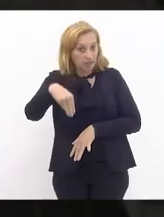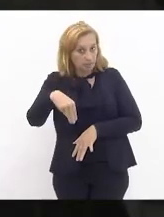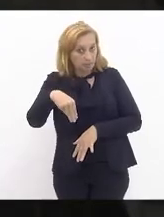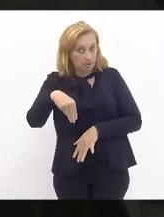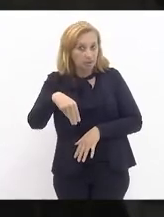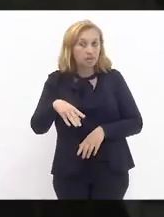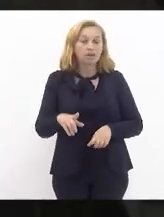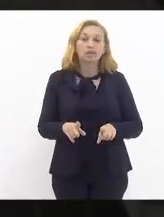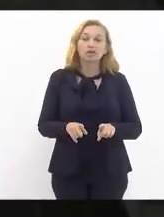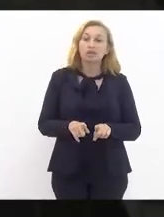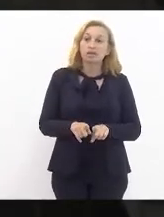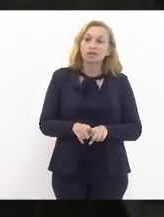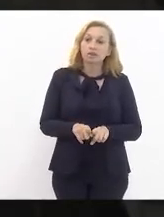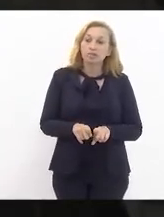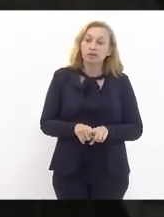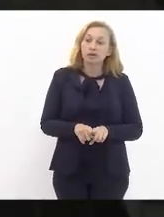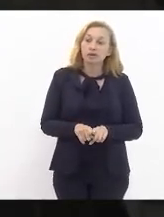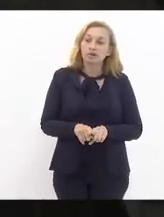o